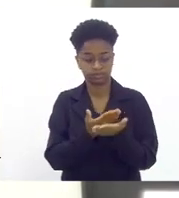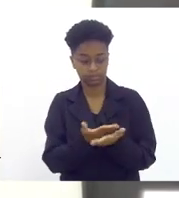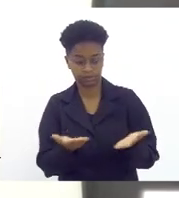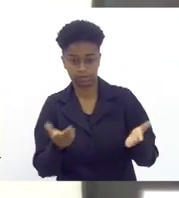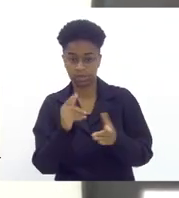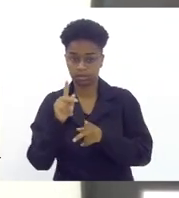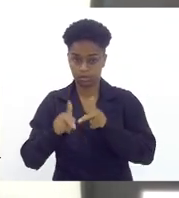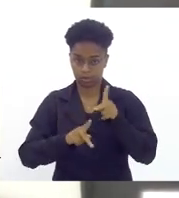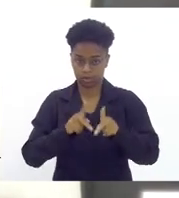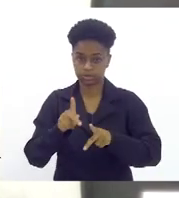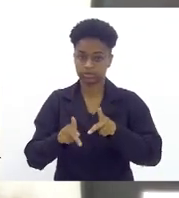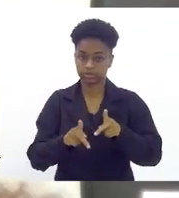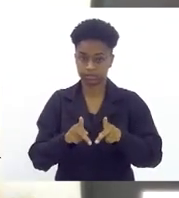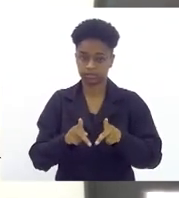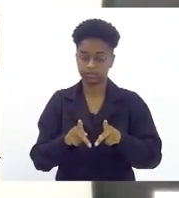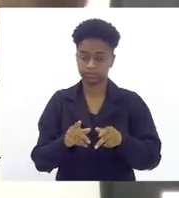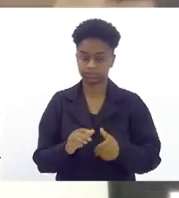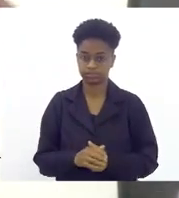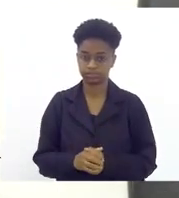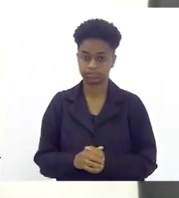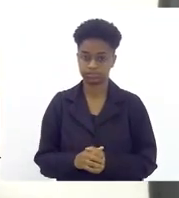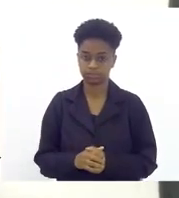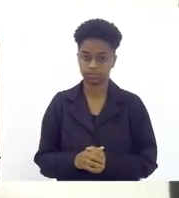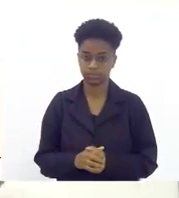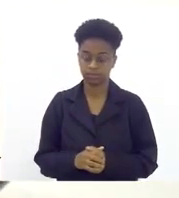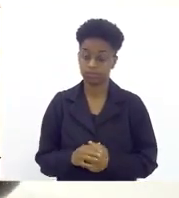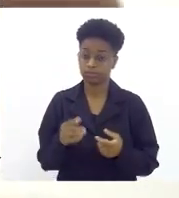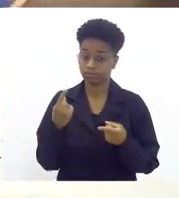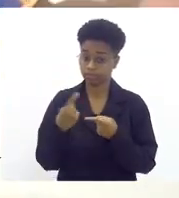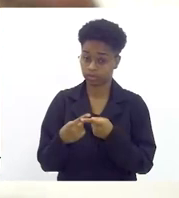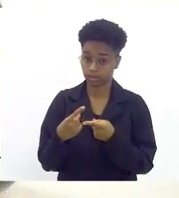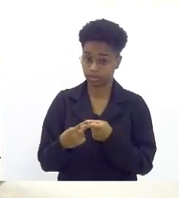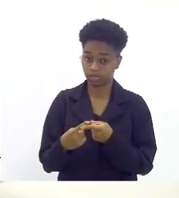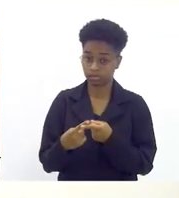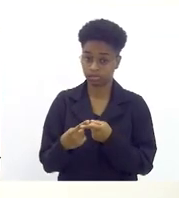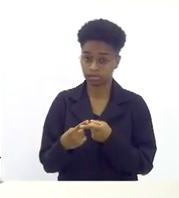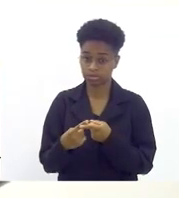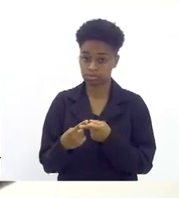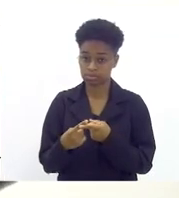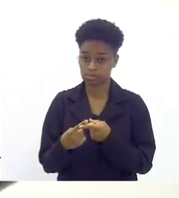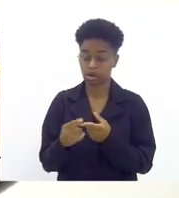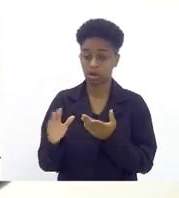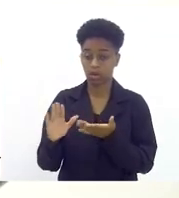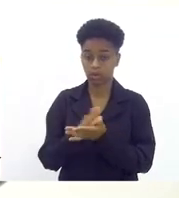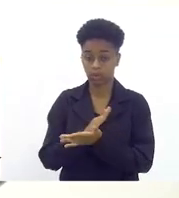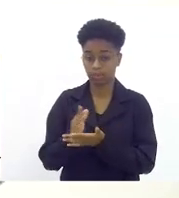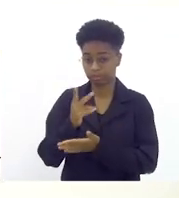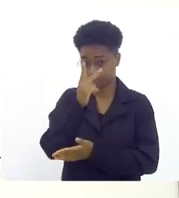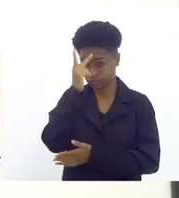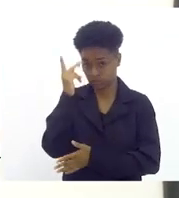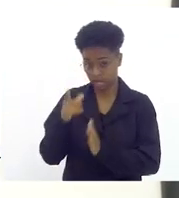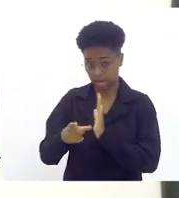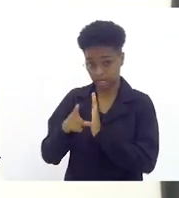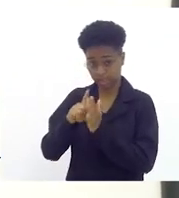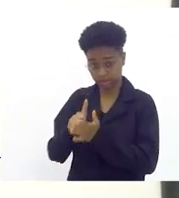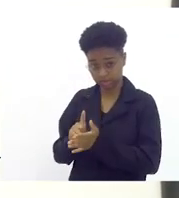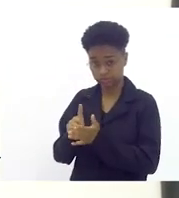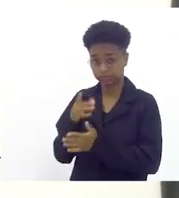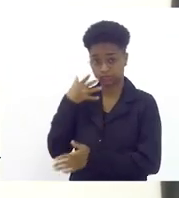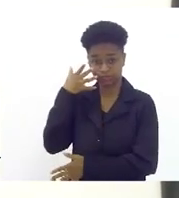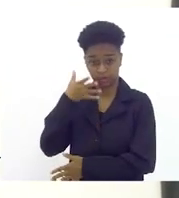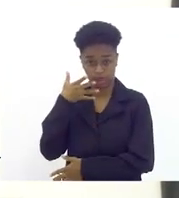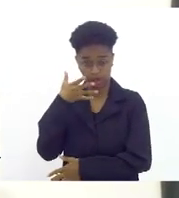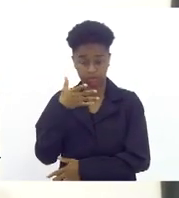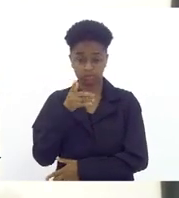população. Porque, como algumas aqui que já me antecederam disseram, nós